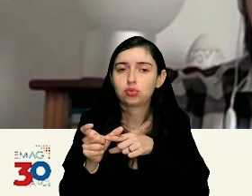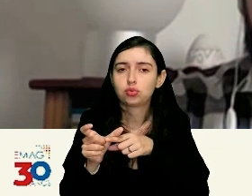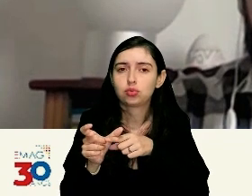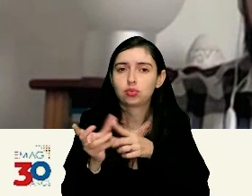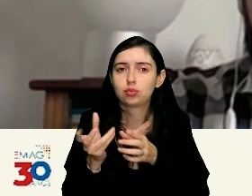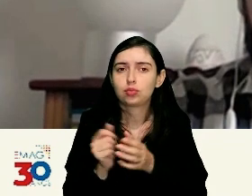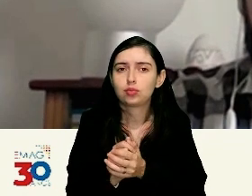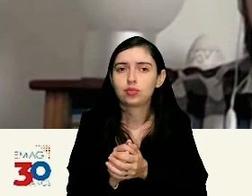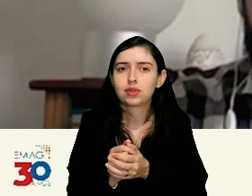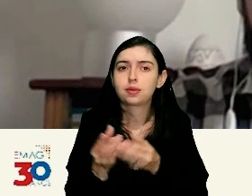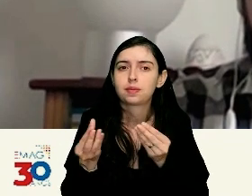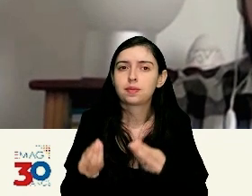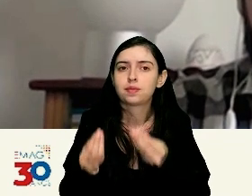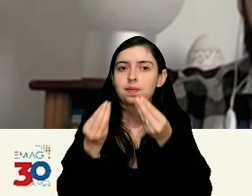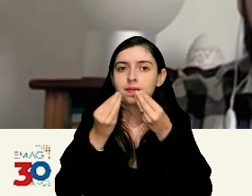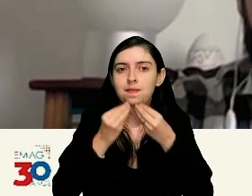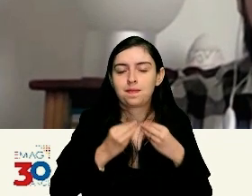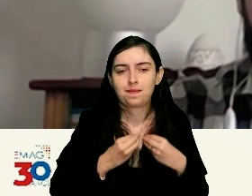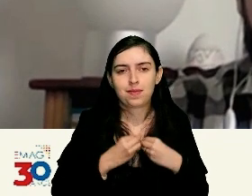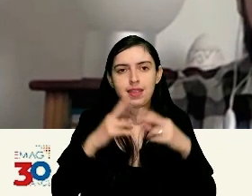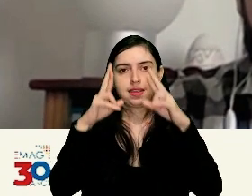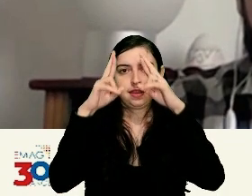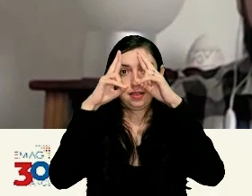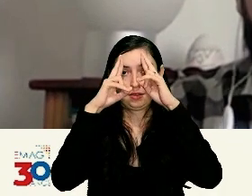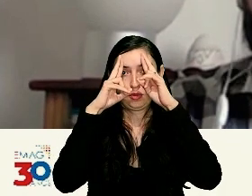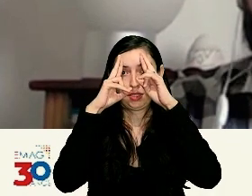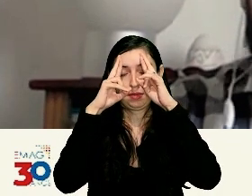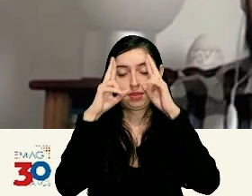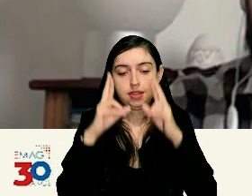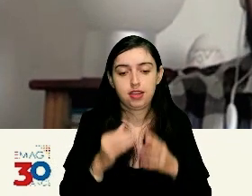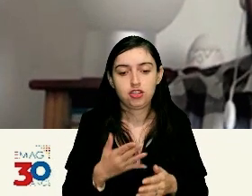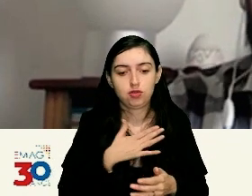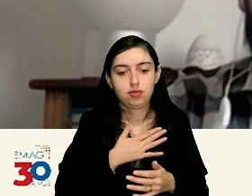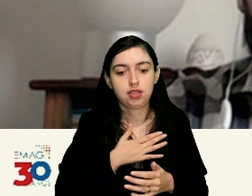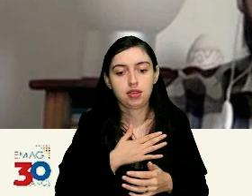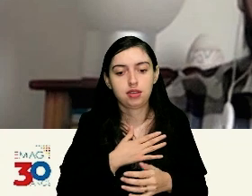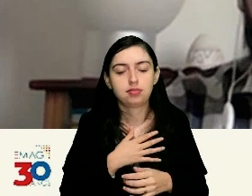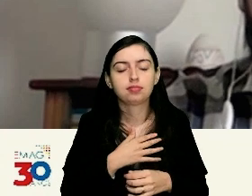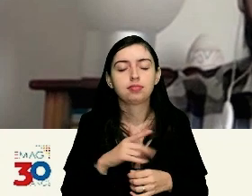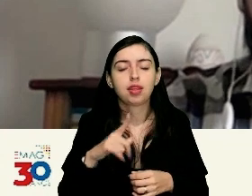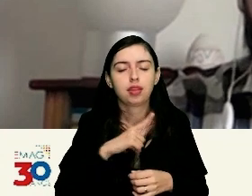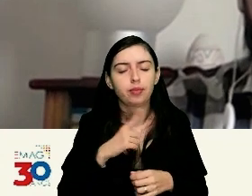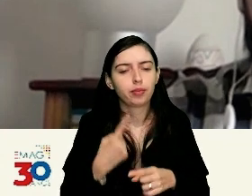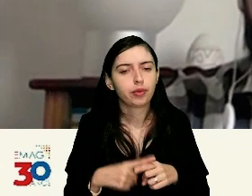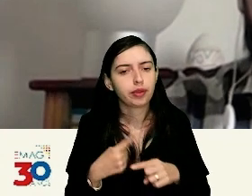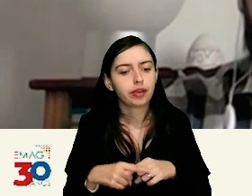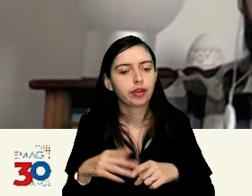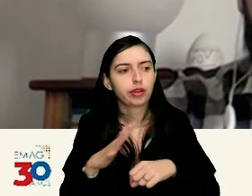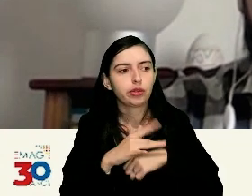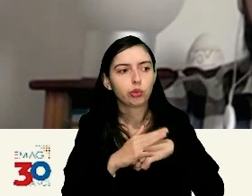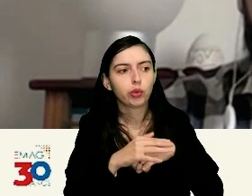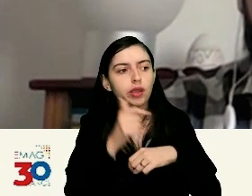passou a ser... Porque ela doente, então eu cuidava dela, tinha que trabalhar,